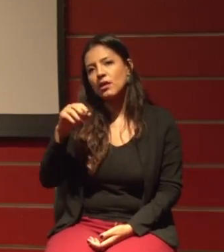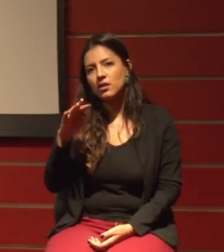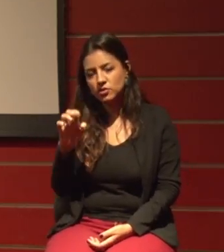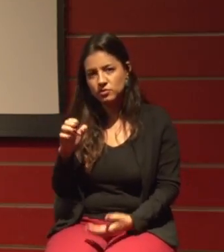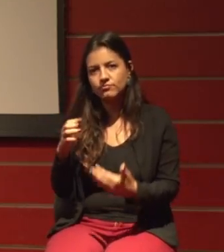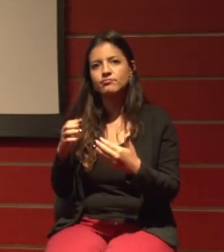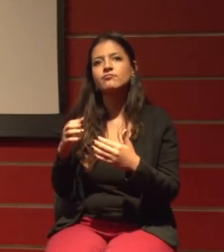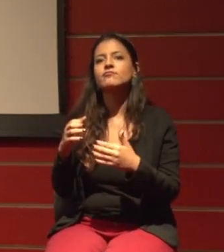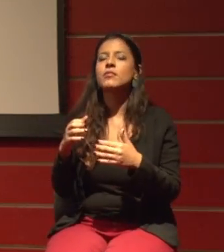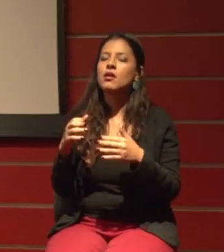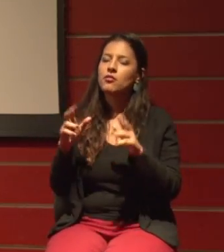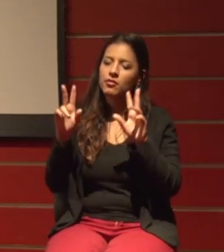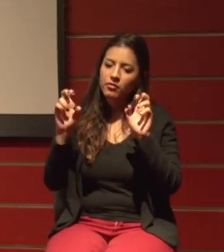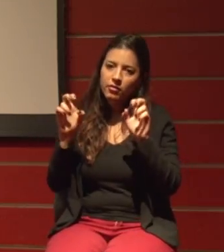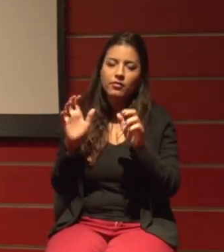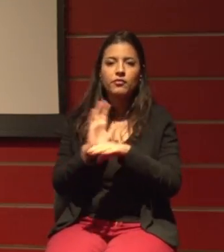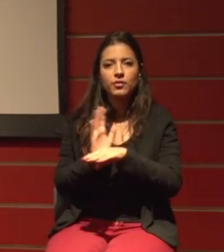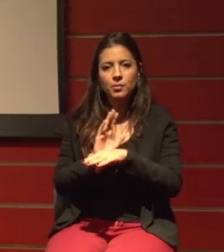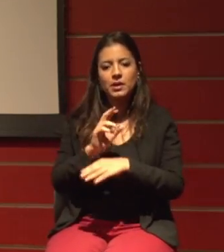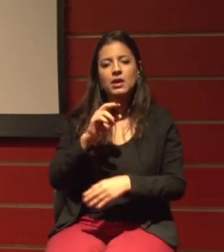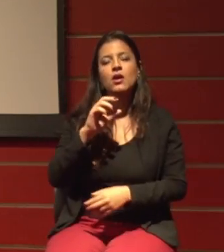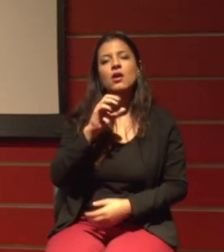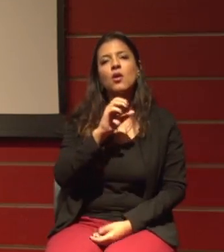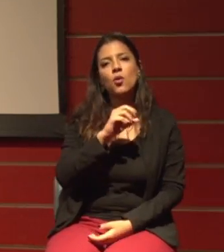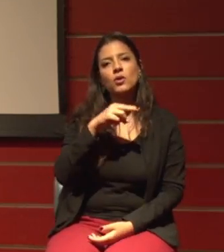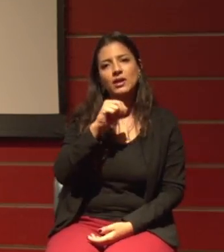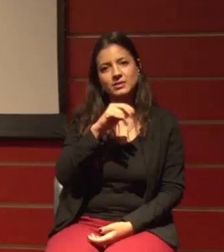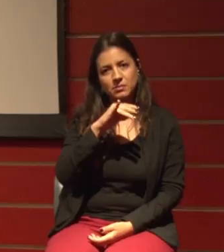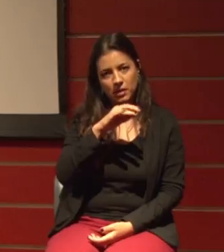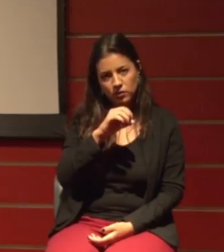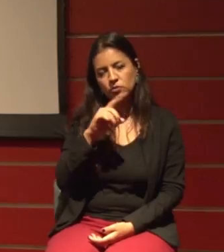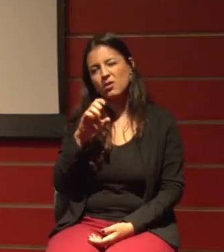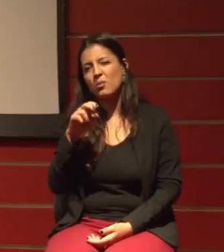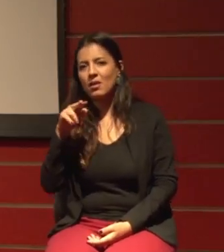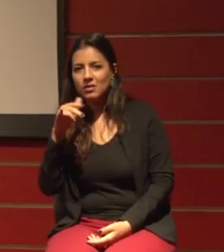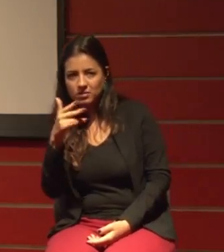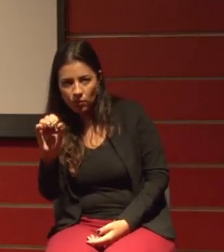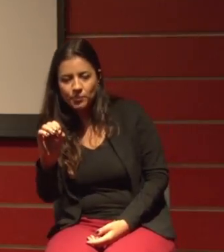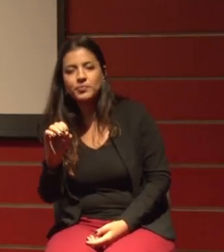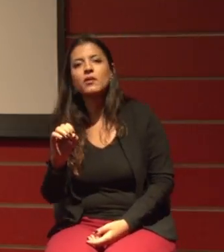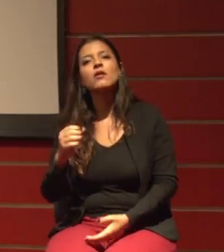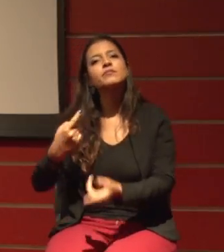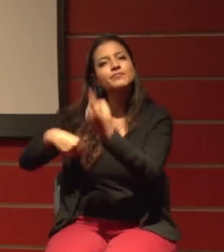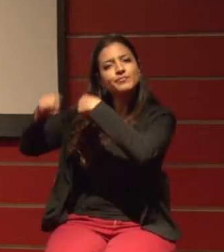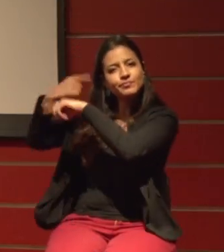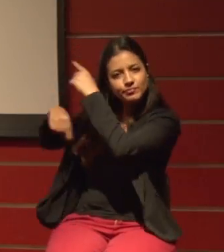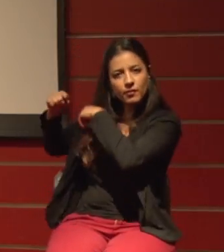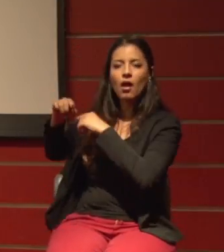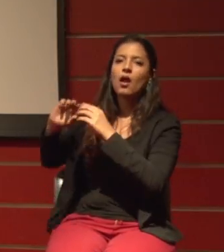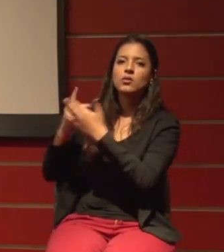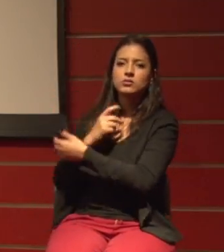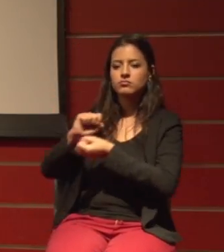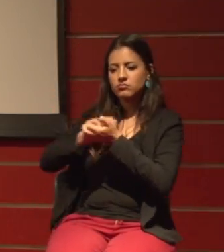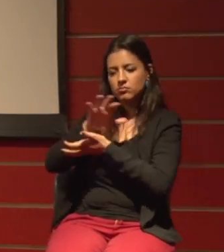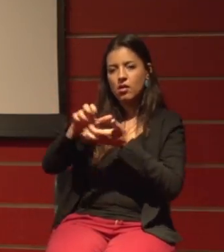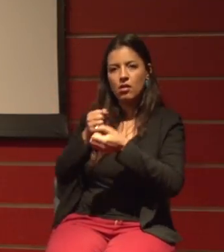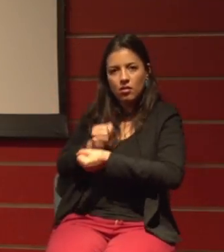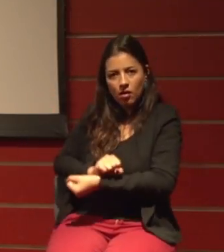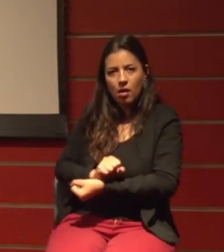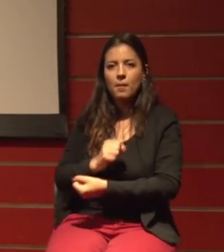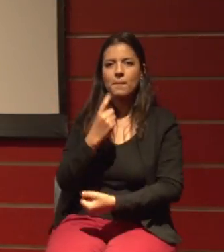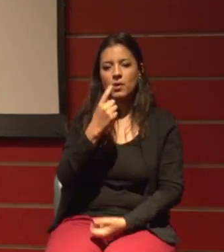uma nação nasceu de uma vontade tanto de resgatar uma história importante do passado do Zea a violenta rebelião de escravos de